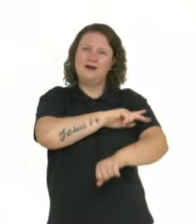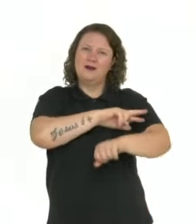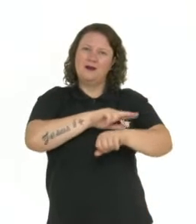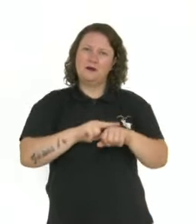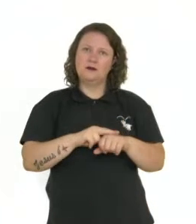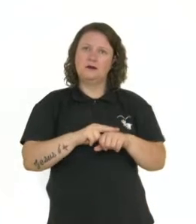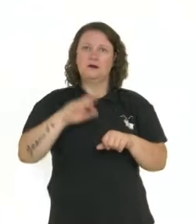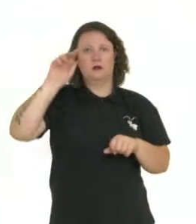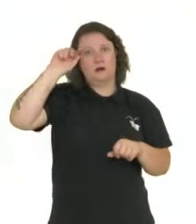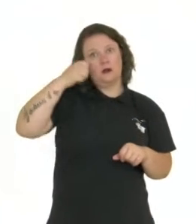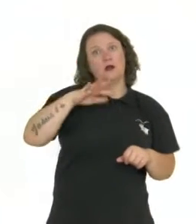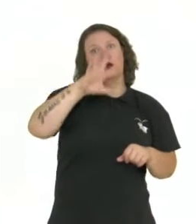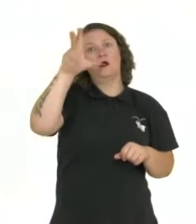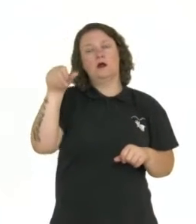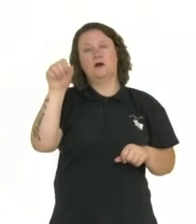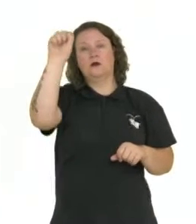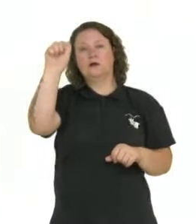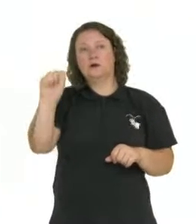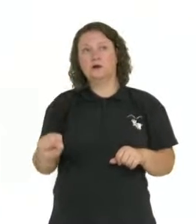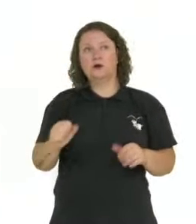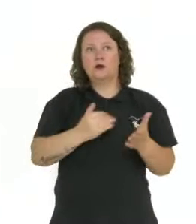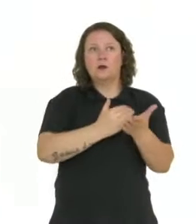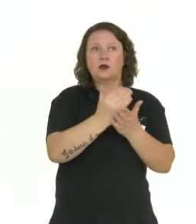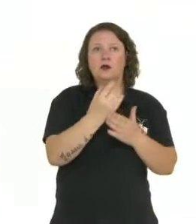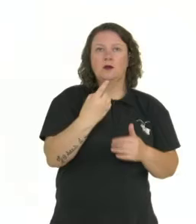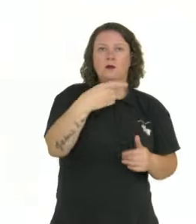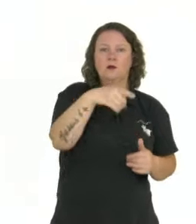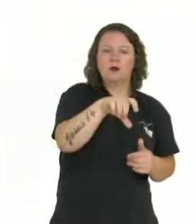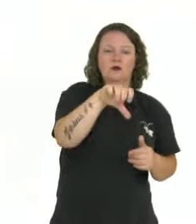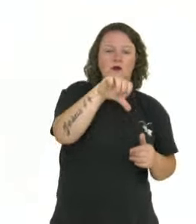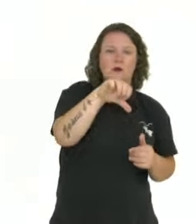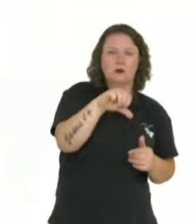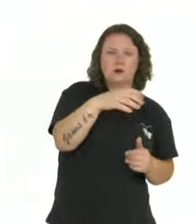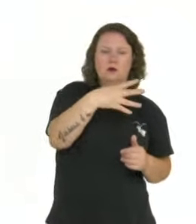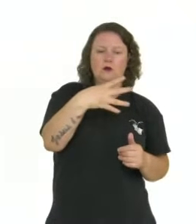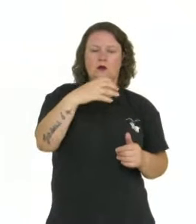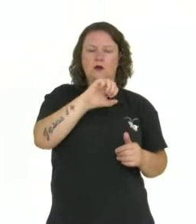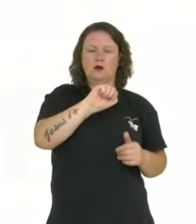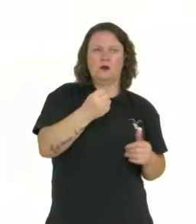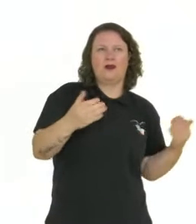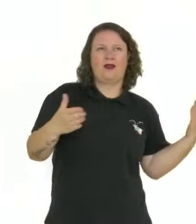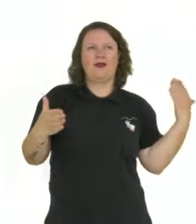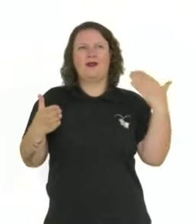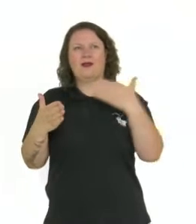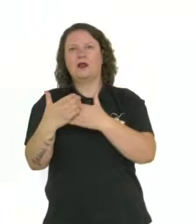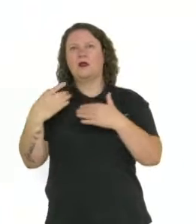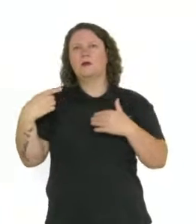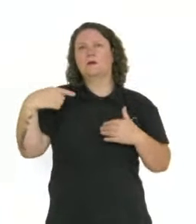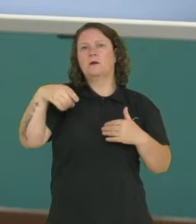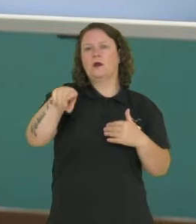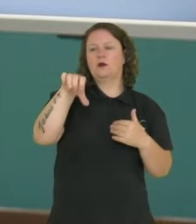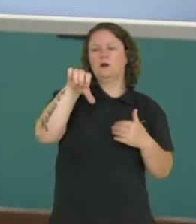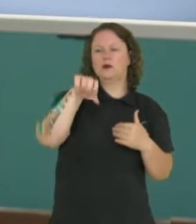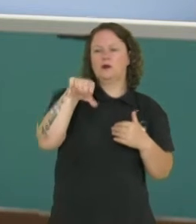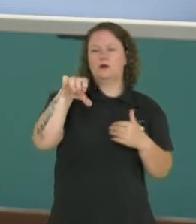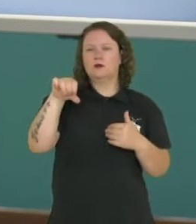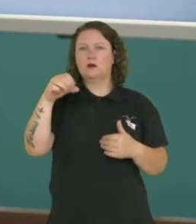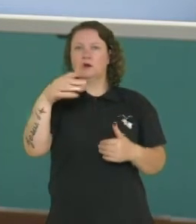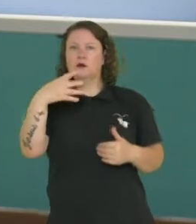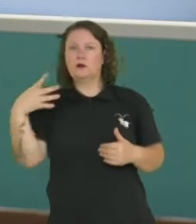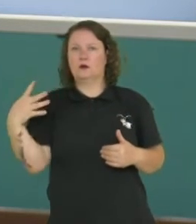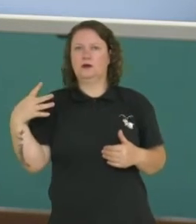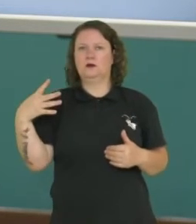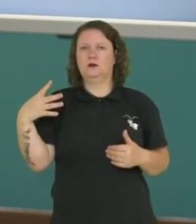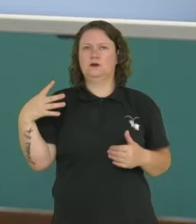na África do Sul desde 1948 até o ano de 1994. E corresponde, então, ao racismo,